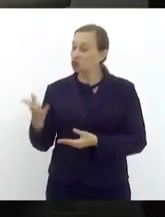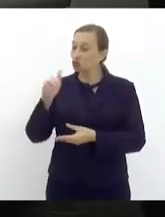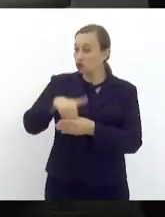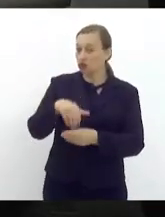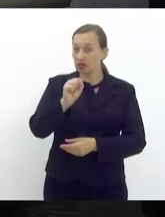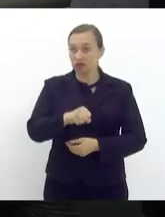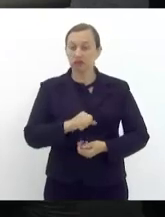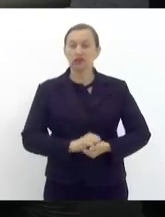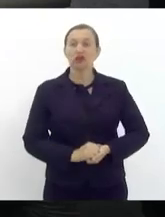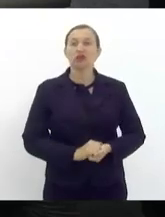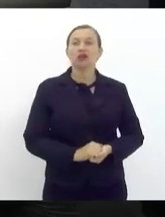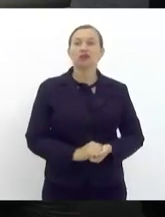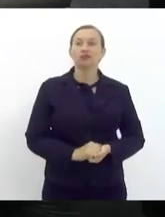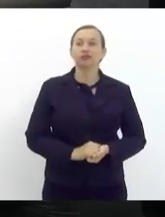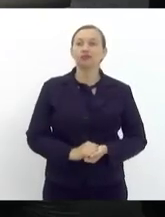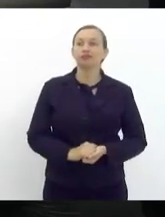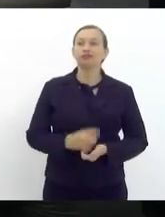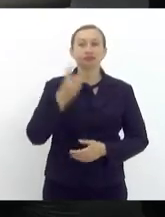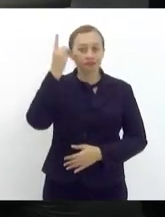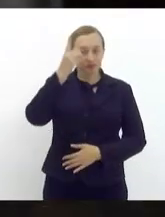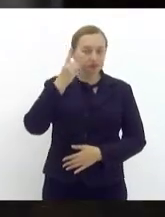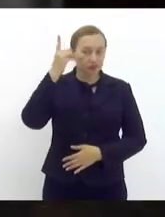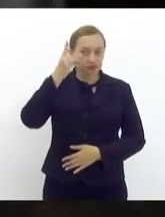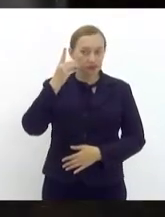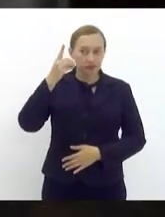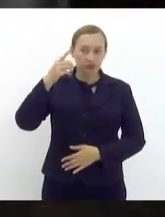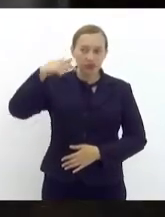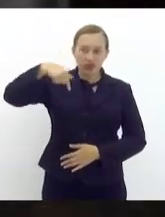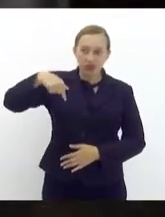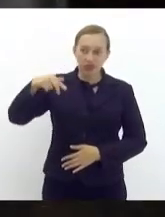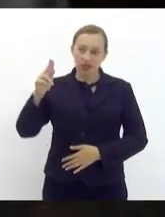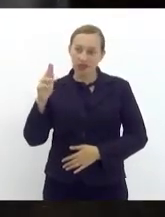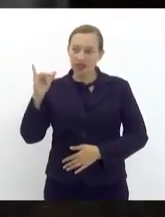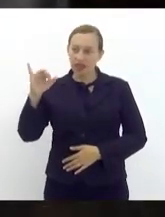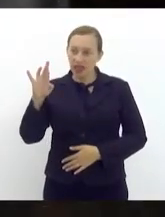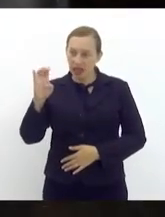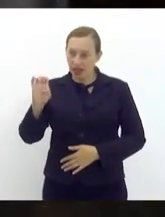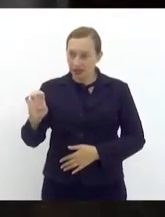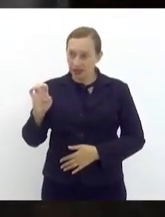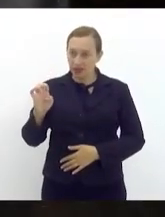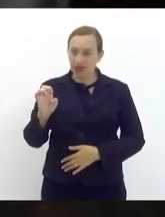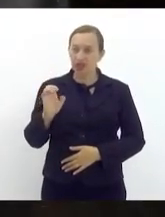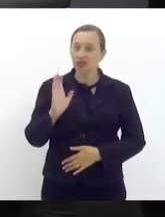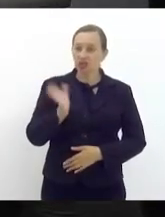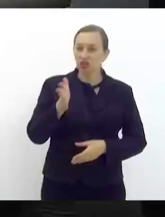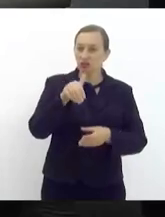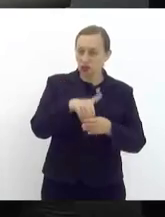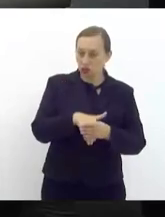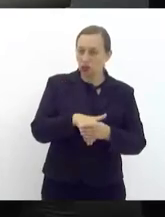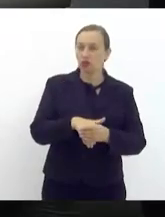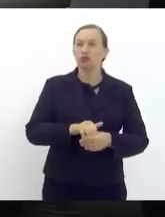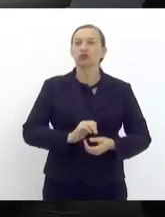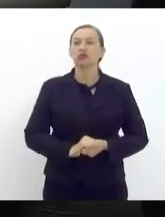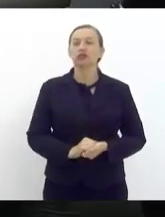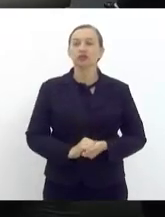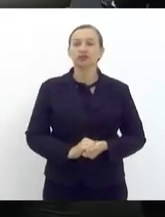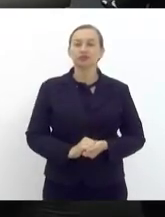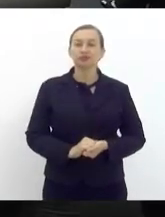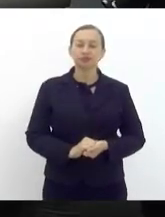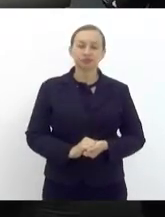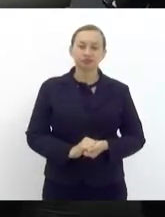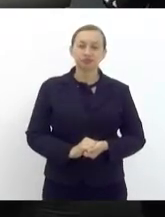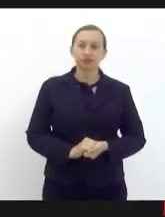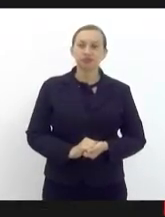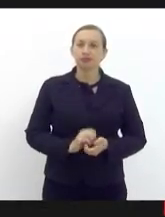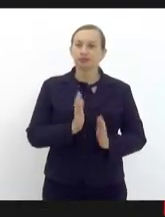favorável. Deputado Guilherme Tia Della Lore. Pela ordem, Tia Ju. Já votou. Votou na estrada. Já votou. Tia Ju,